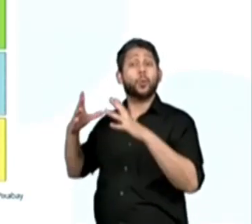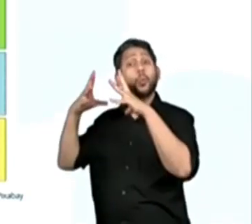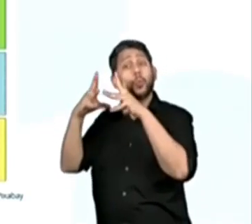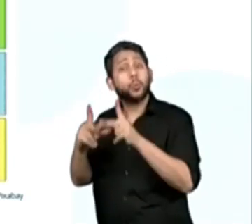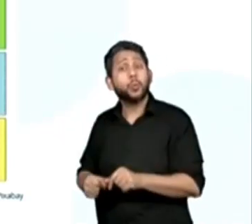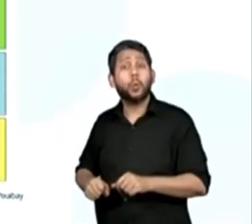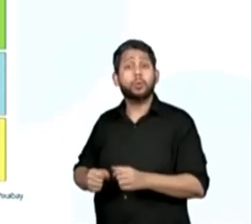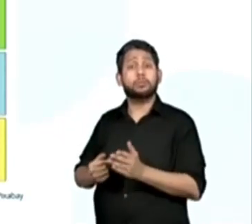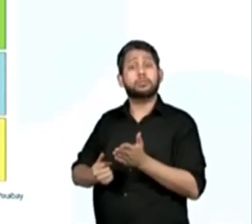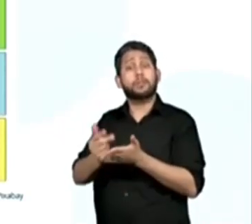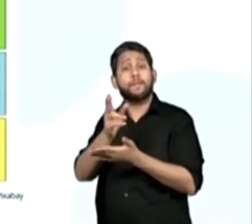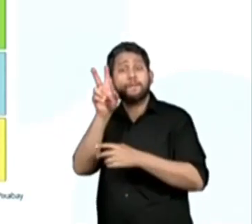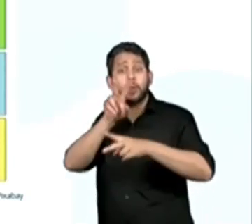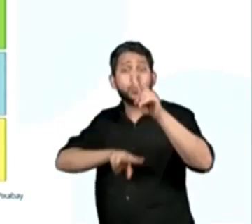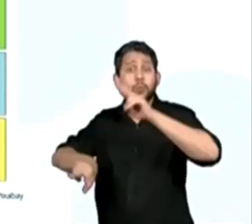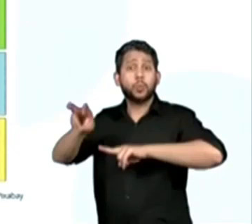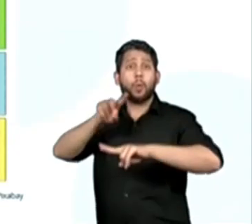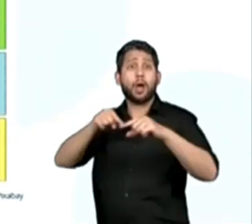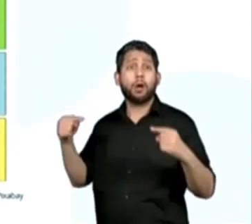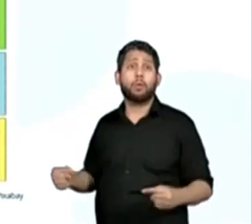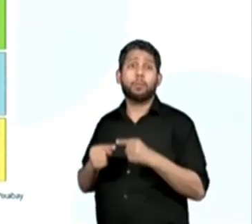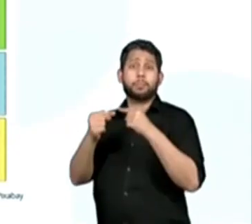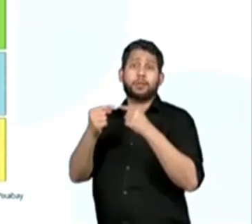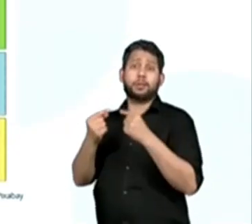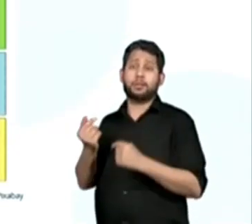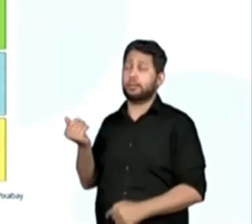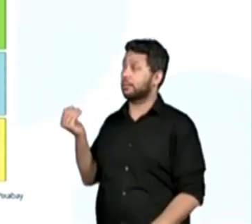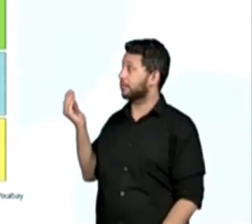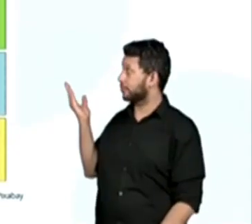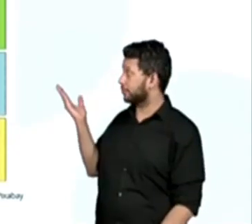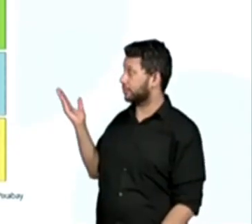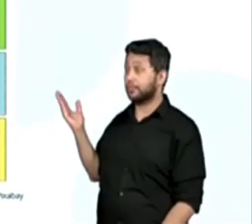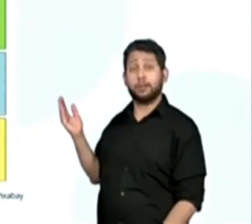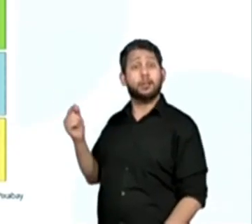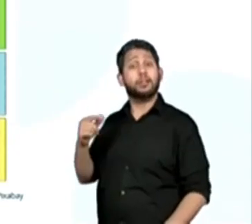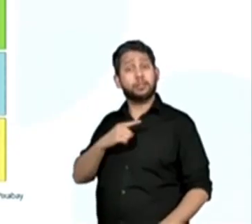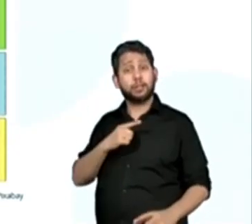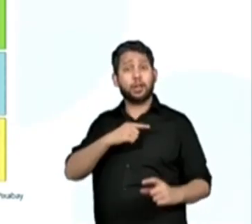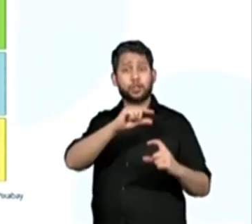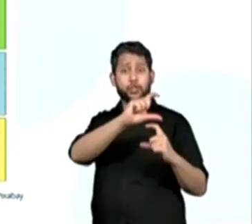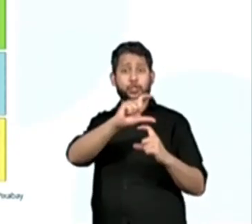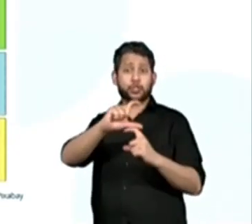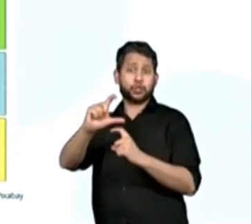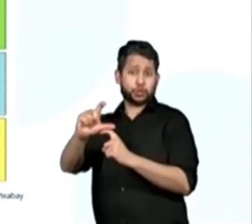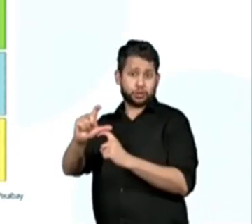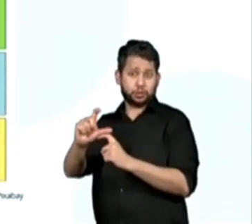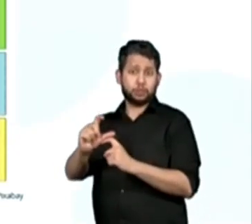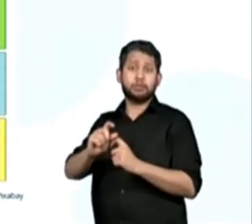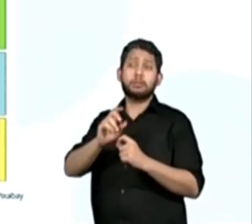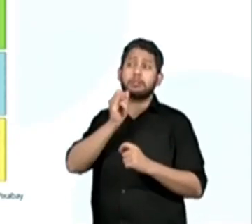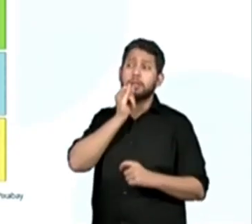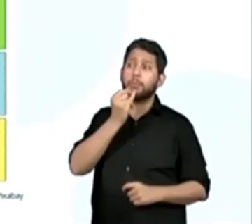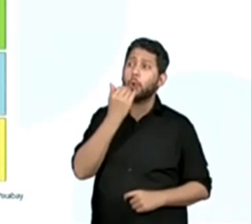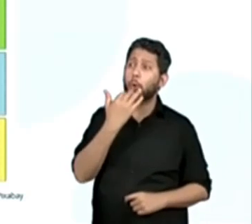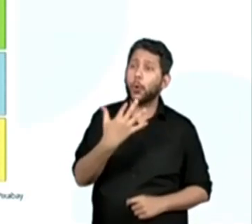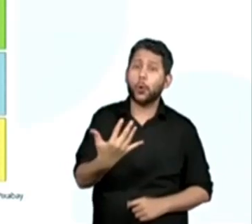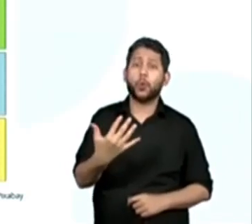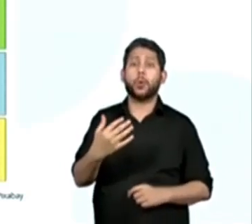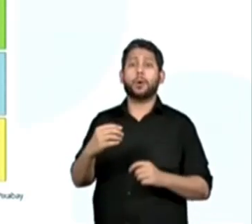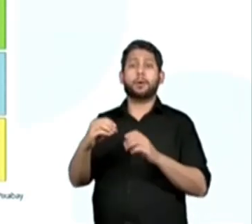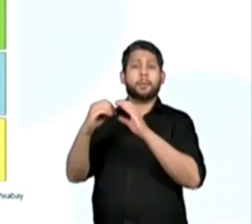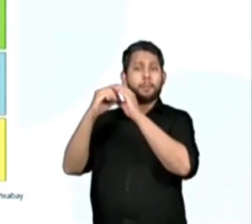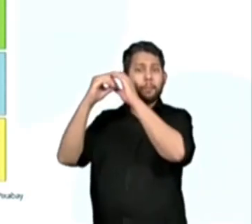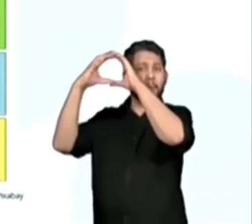os elementos visuais presentes na tirinha. Cores, formatos